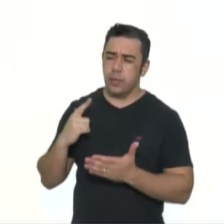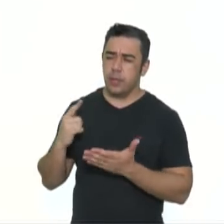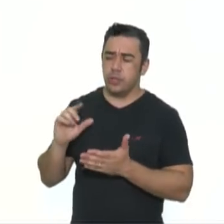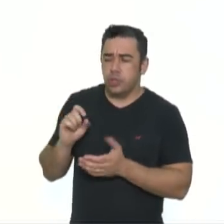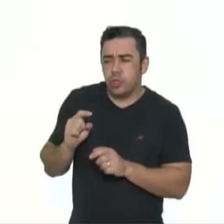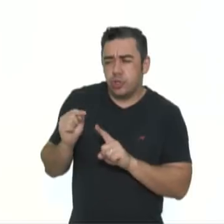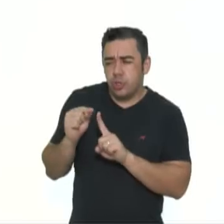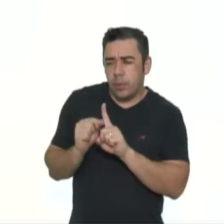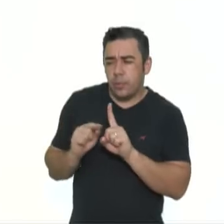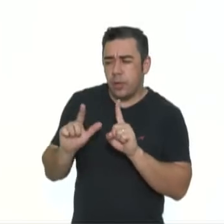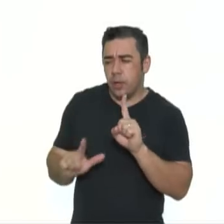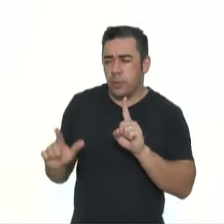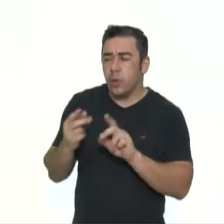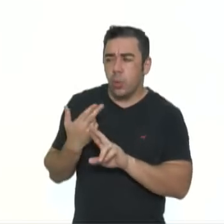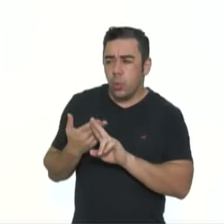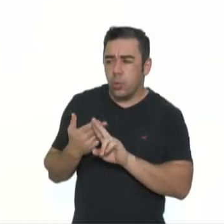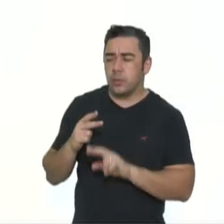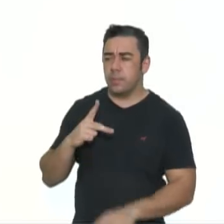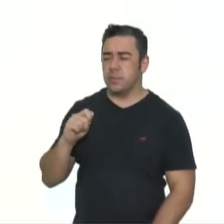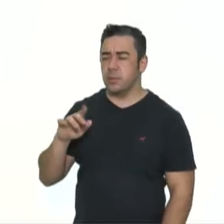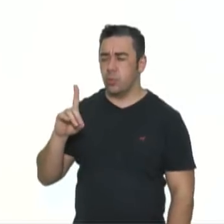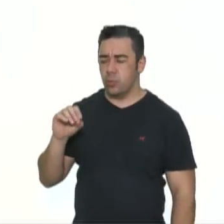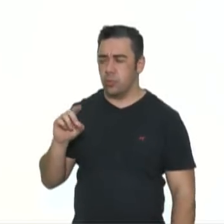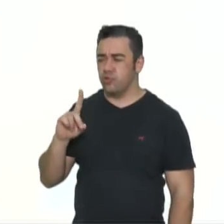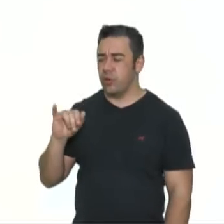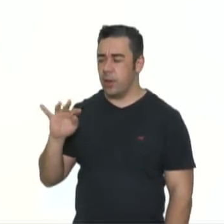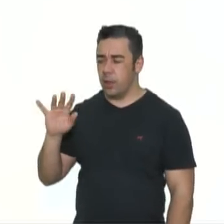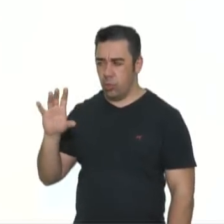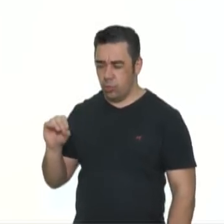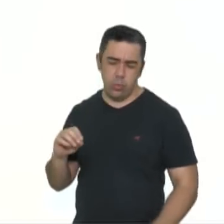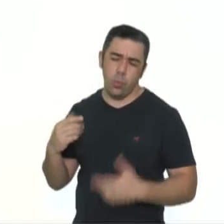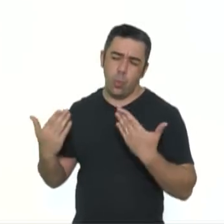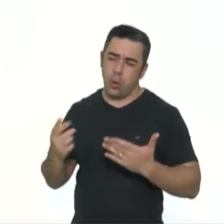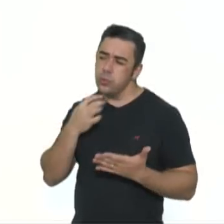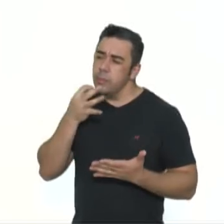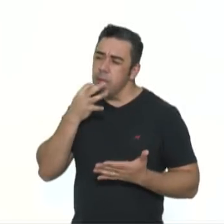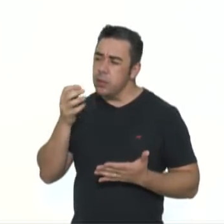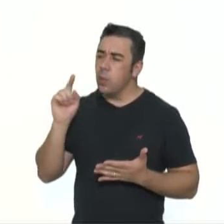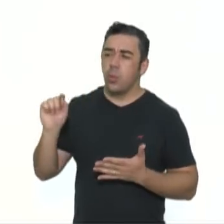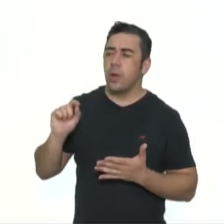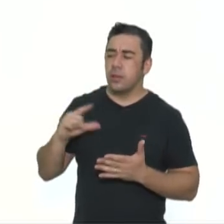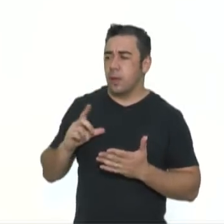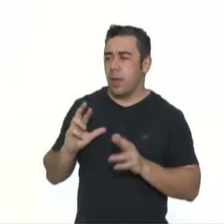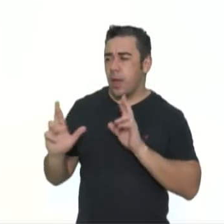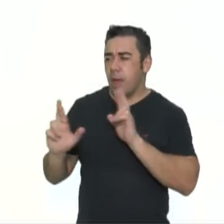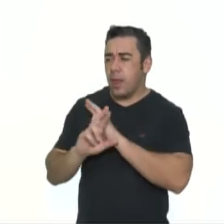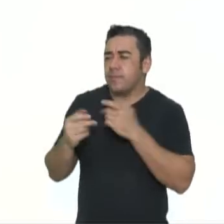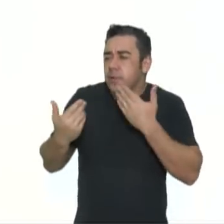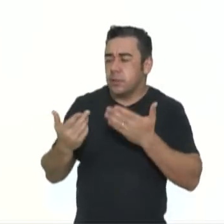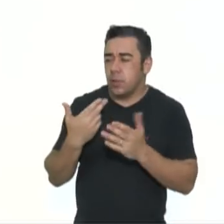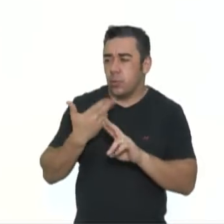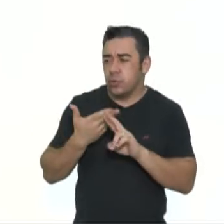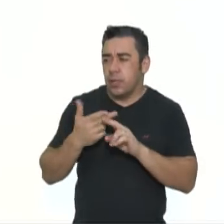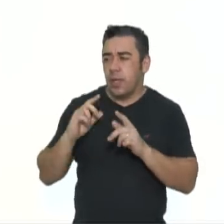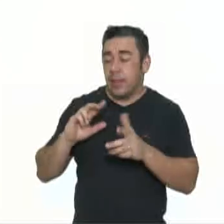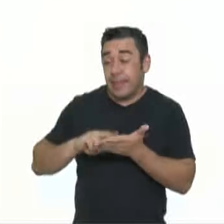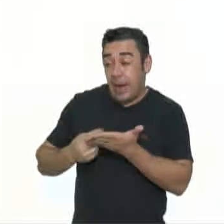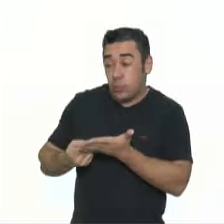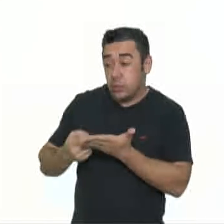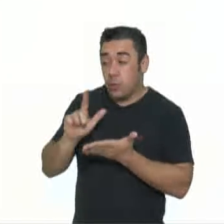em que é utilizado um pseudodialeto? Em sua opinião, qual a relevância desse pseudodialeto na tradução literária,